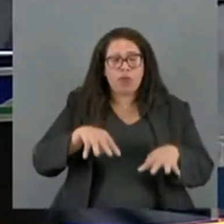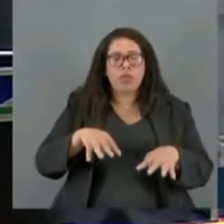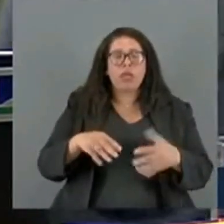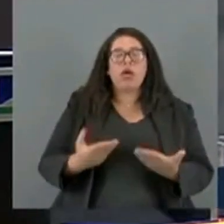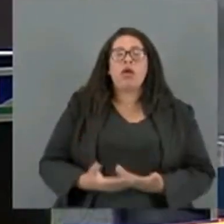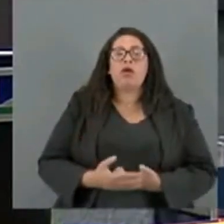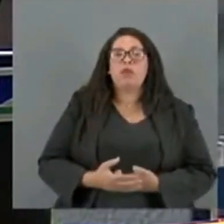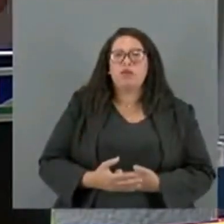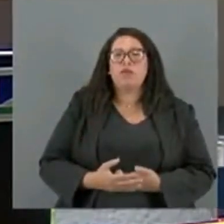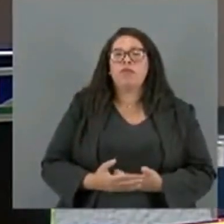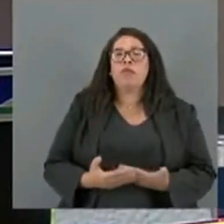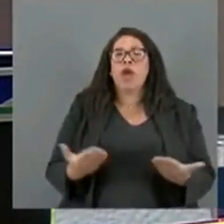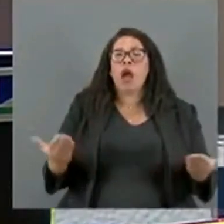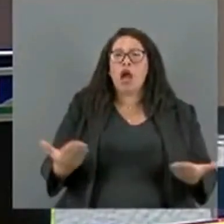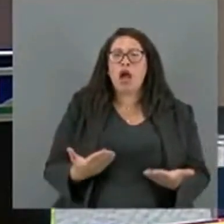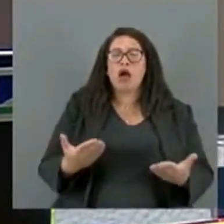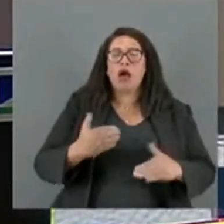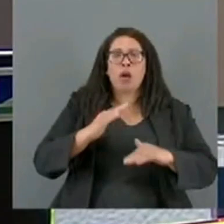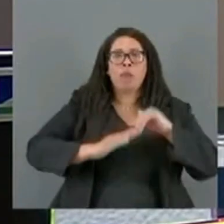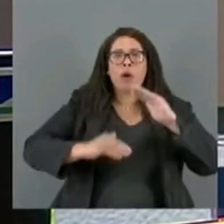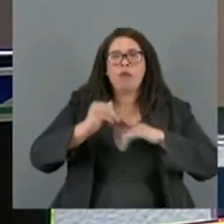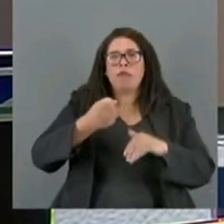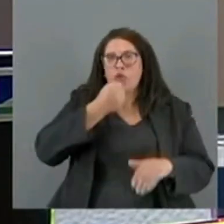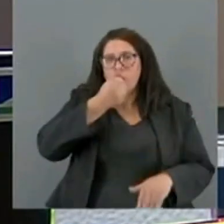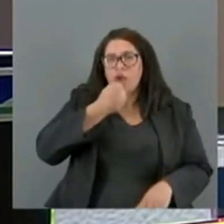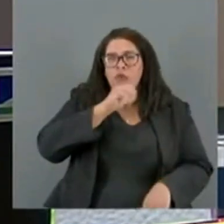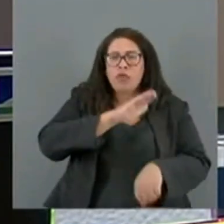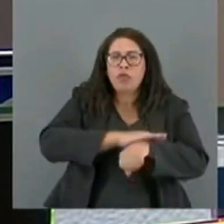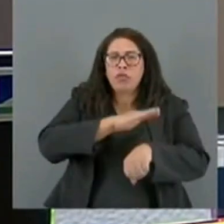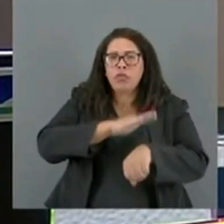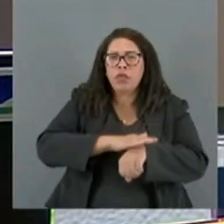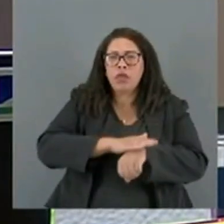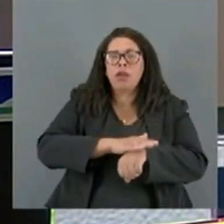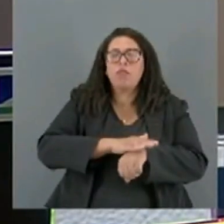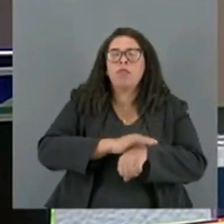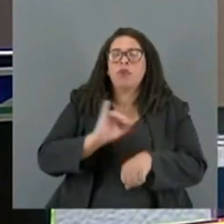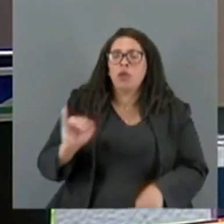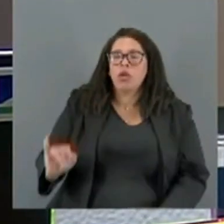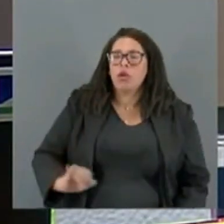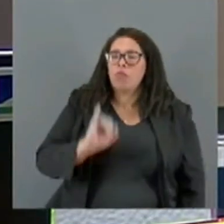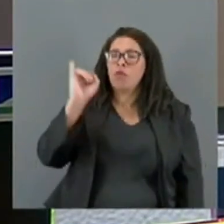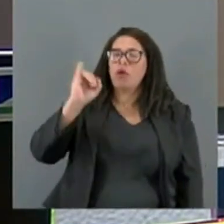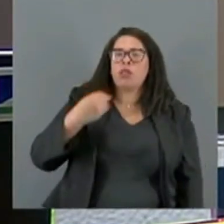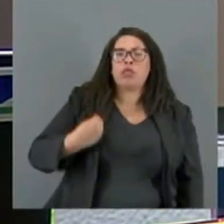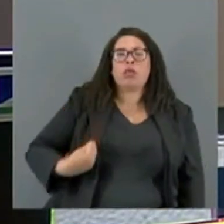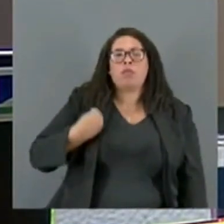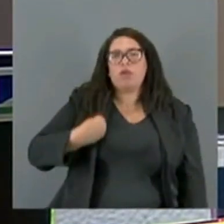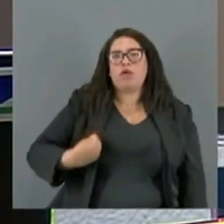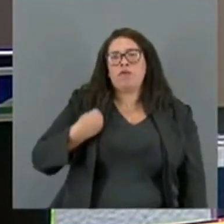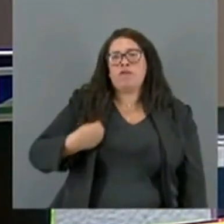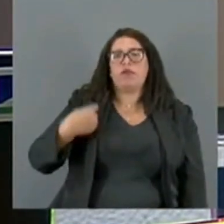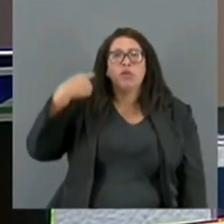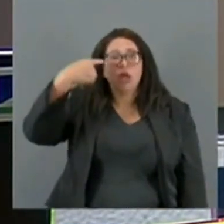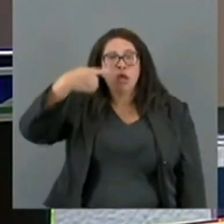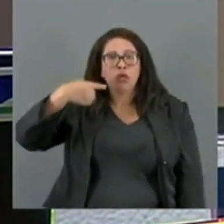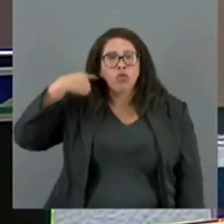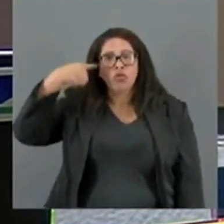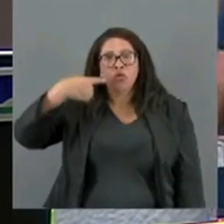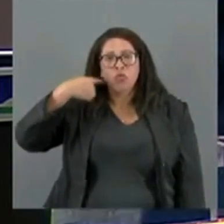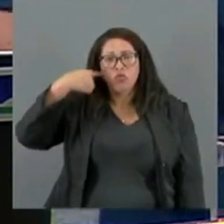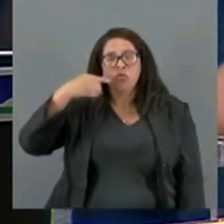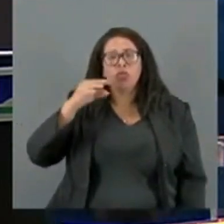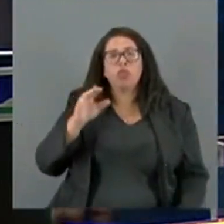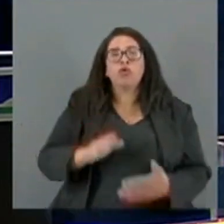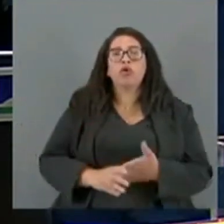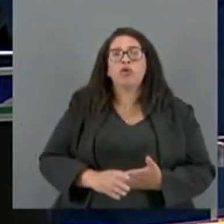Nesta reta final, momento importante na minha carreira jurídica, submeto-me ao crivo